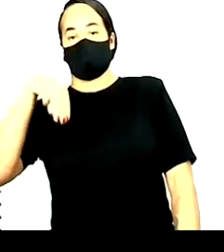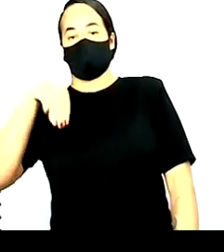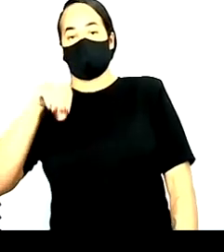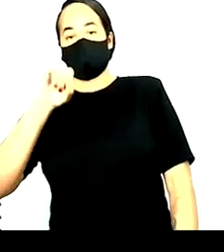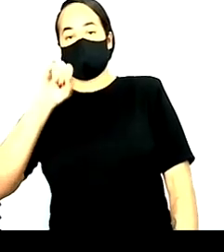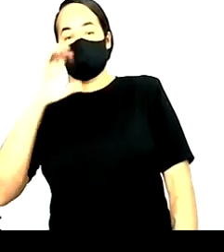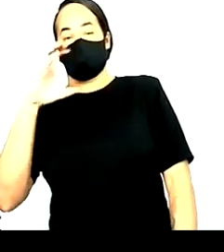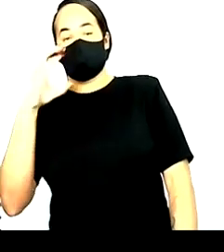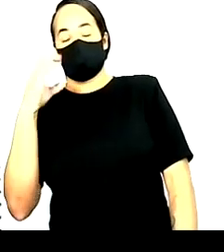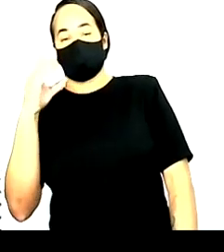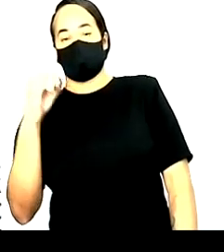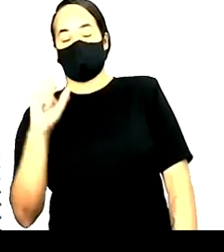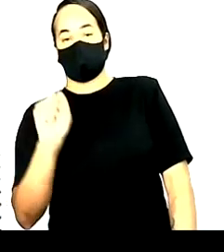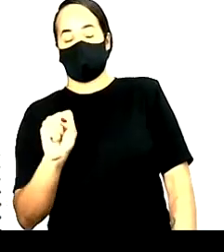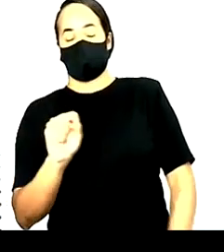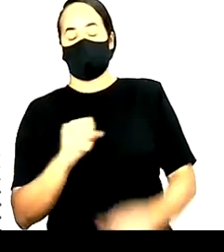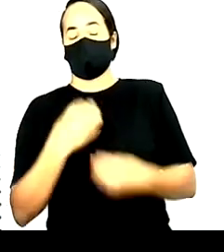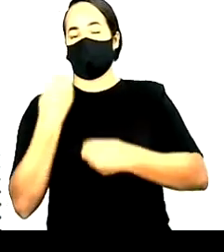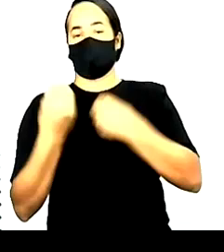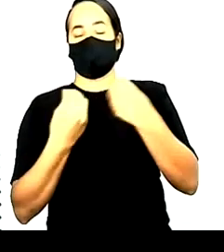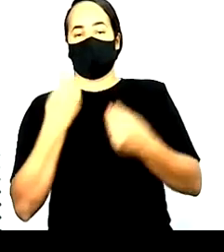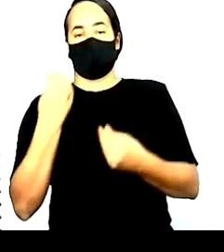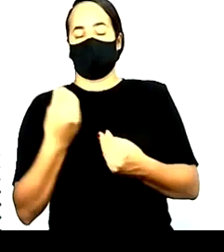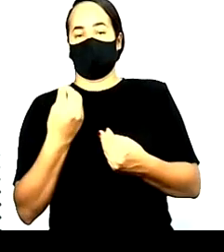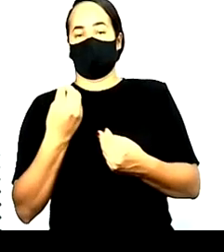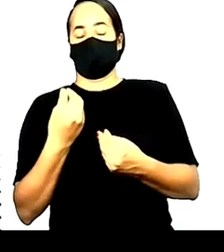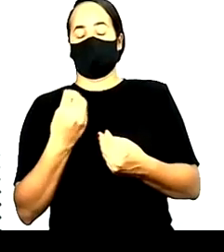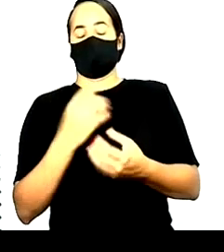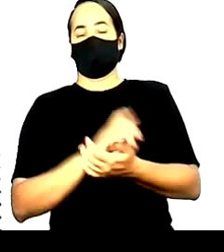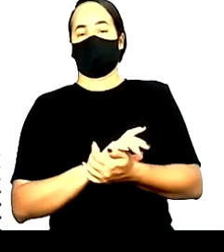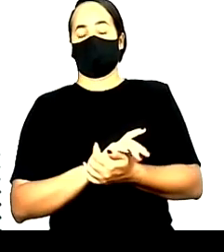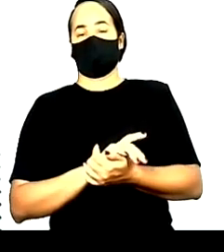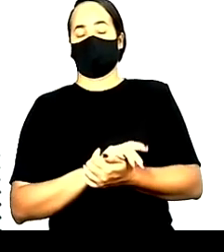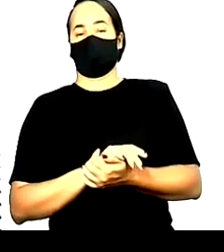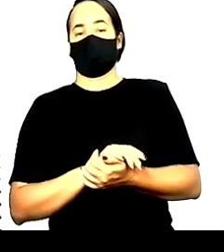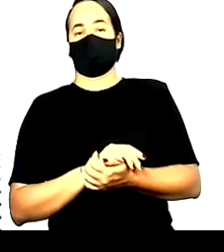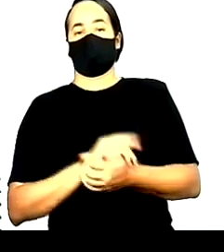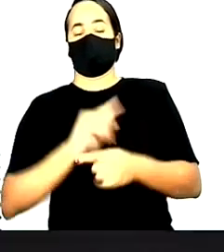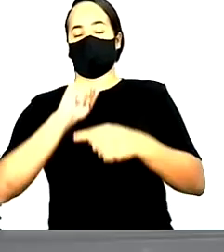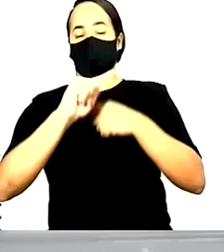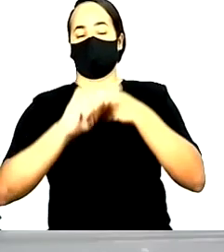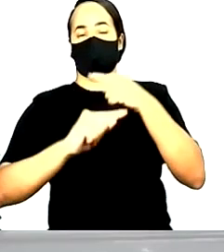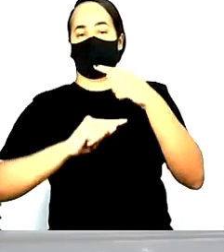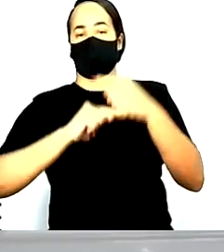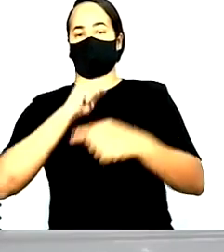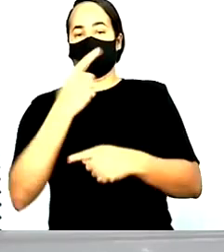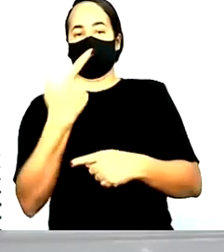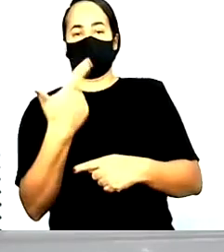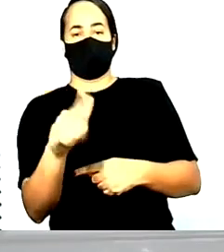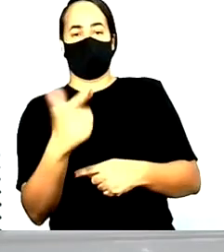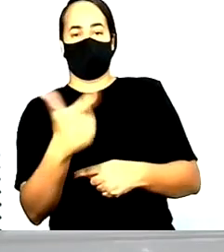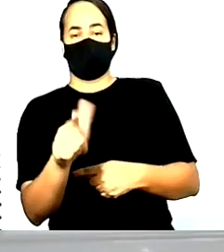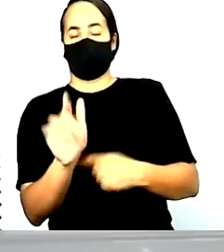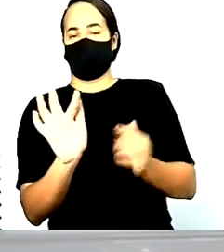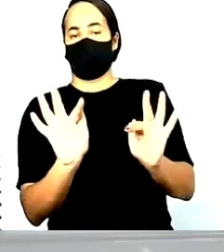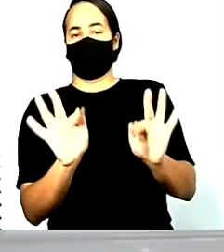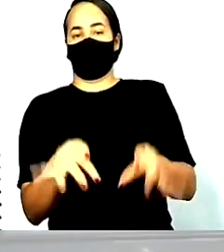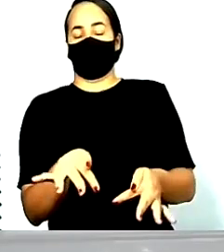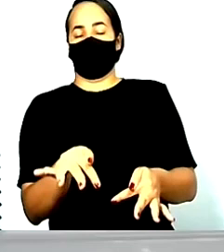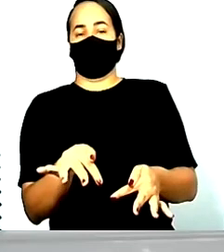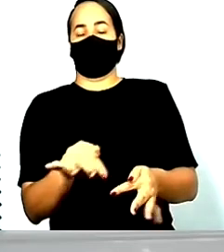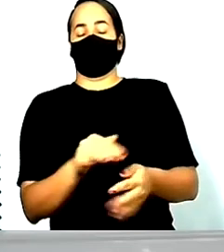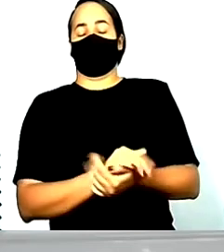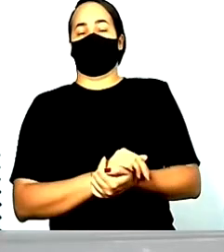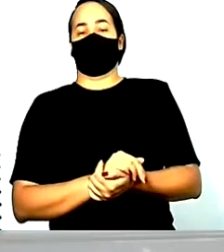e novamente devolvidos à natureza. Por isso que é um ciclo, não tem fim. E quando eu pego lá os elementos da natureza, eu